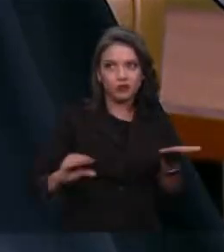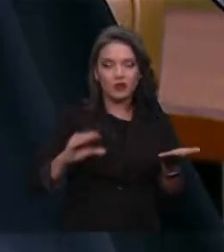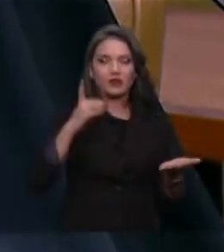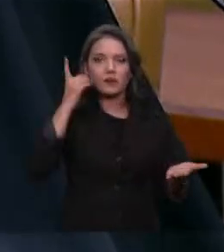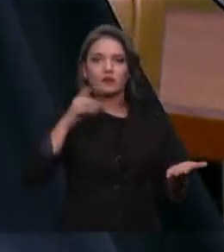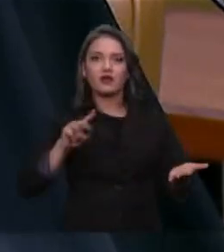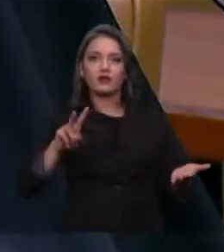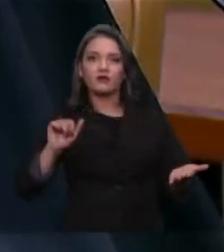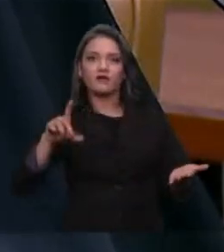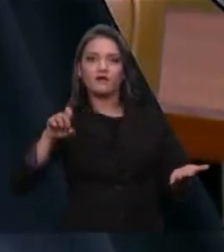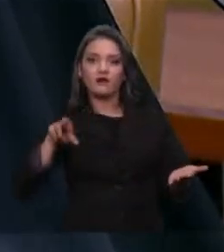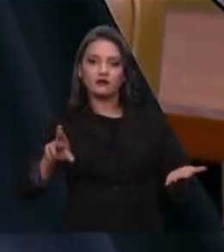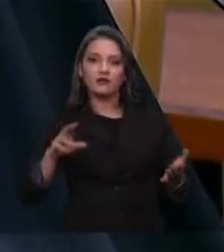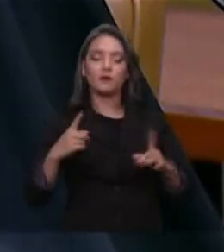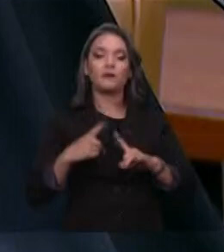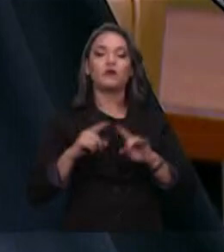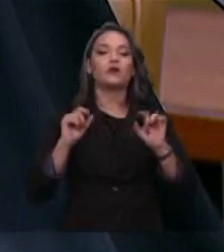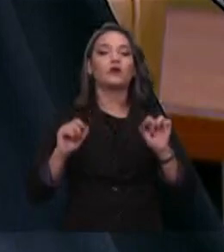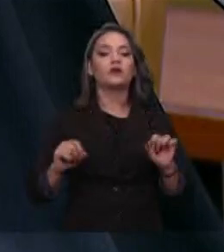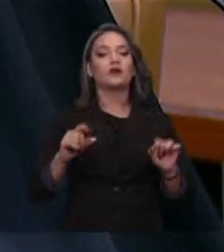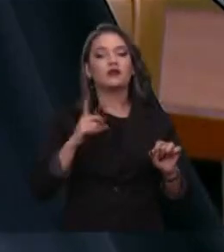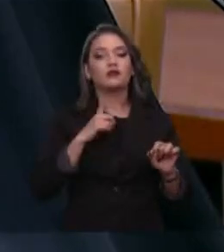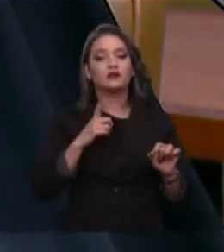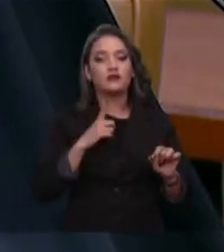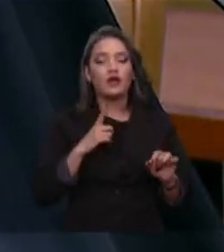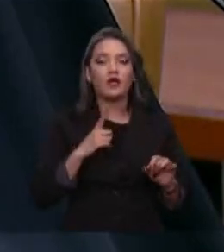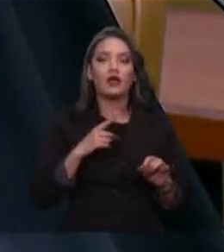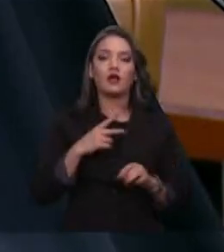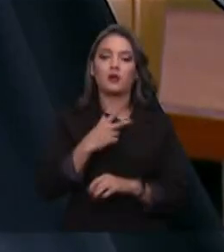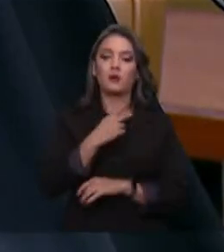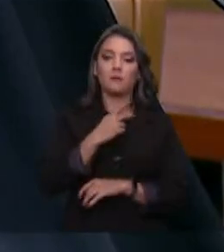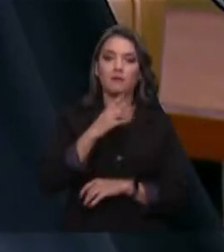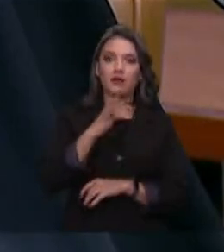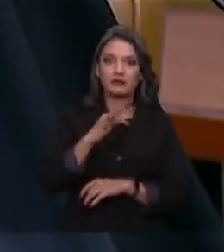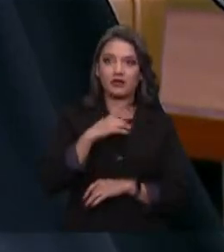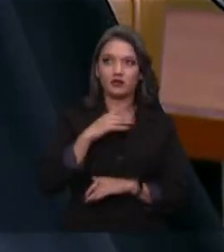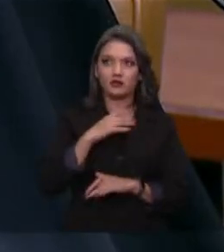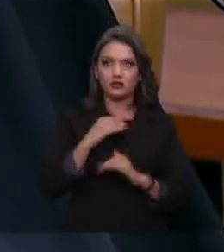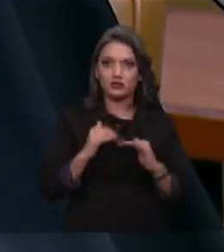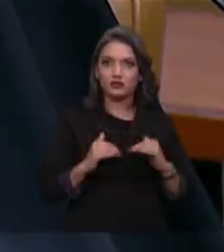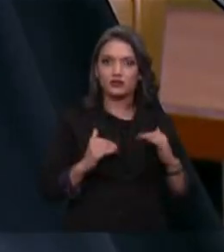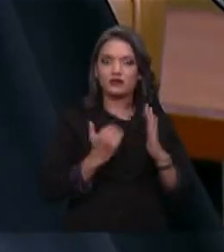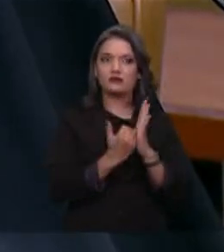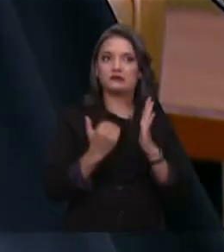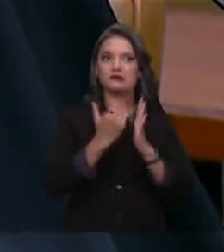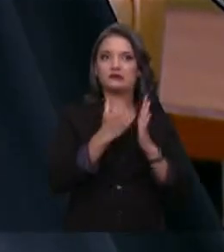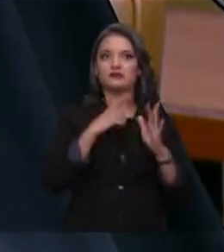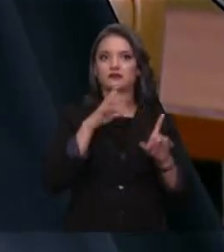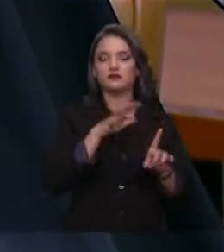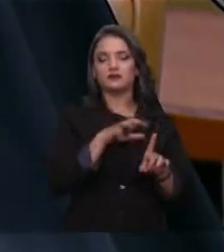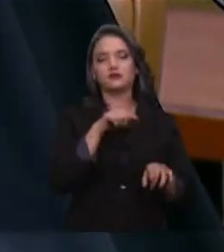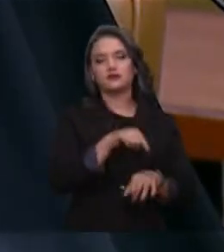em razão da ascendência que o Partido dos Trabalhadores exercia sobre parte da BR Distribuidora. O parlamentar,